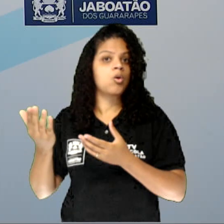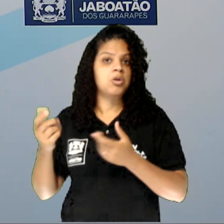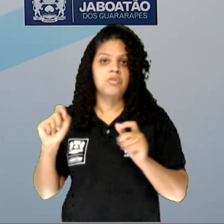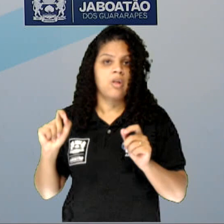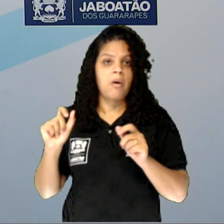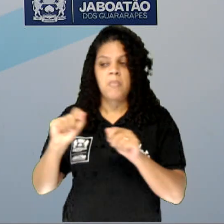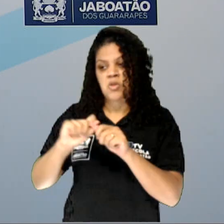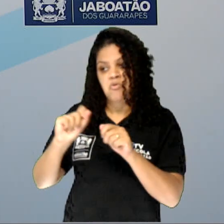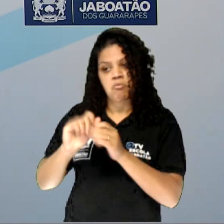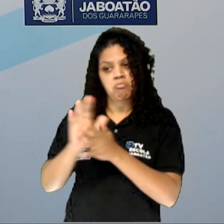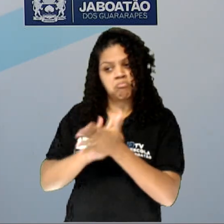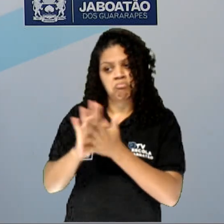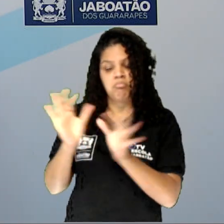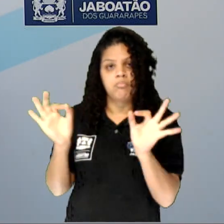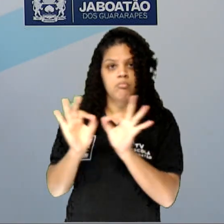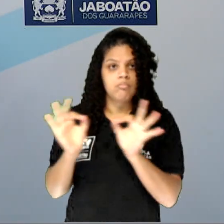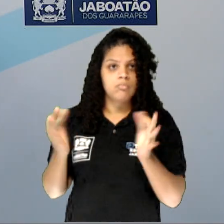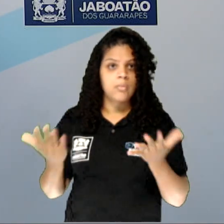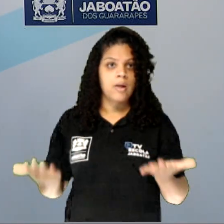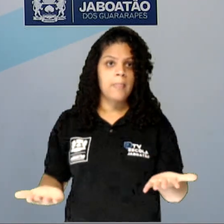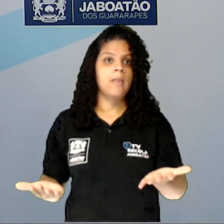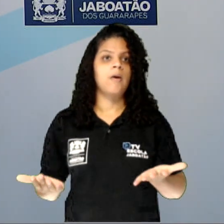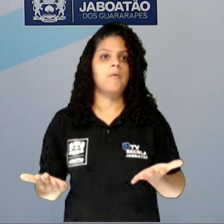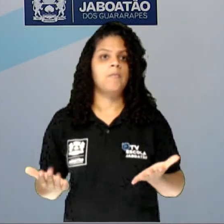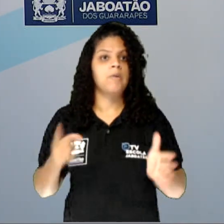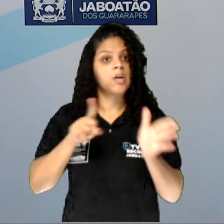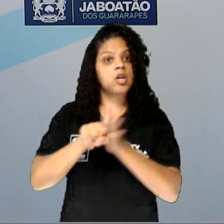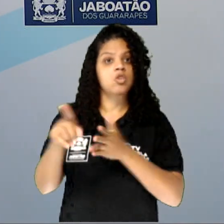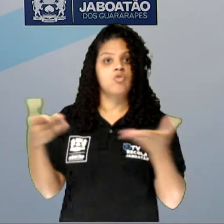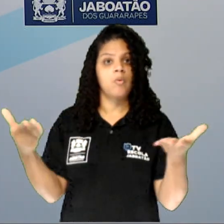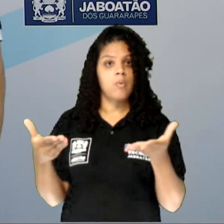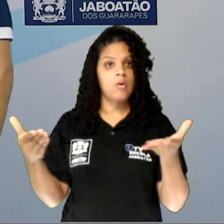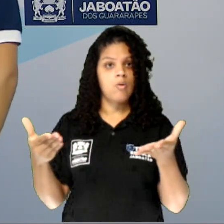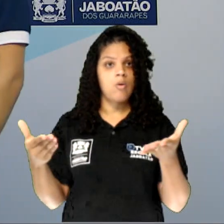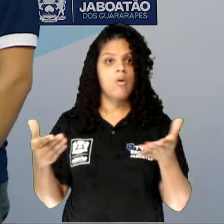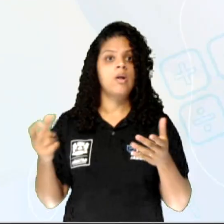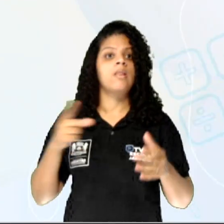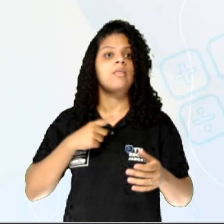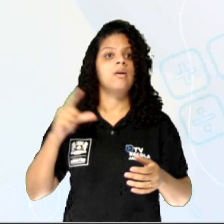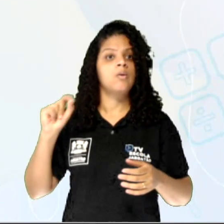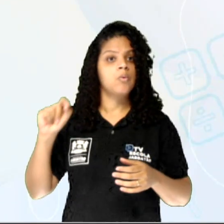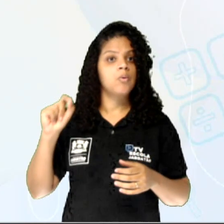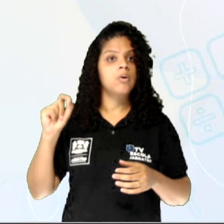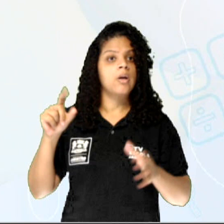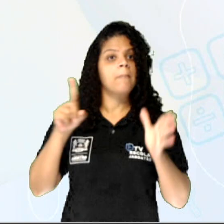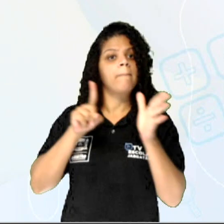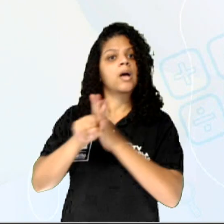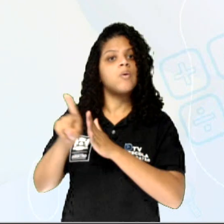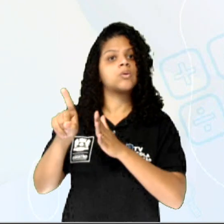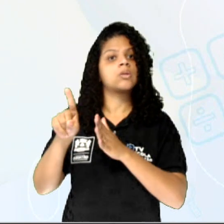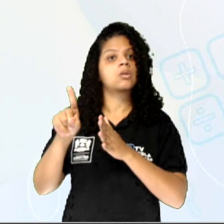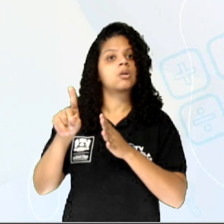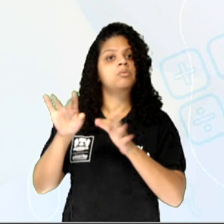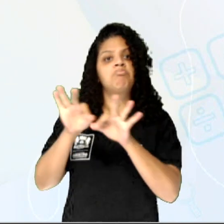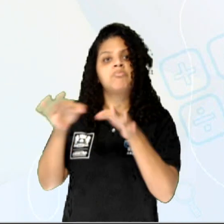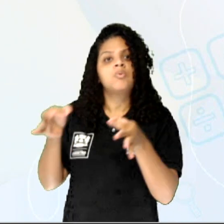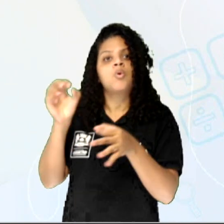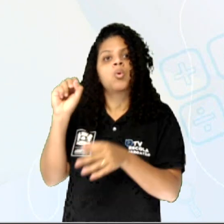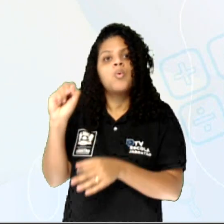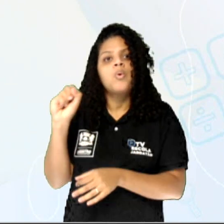aplicado. E aí a questão chega, finalmente, nos perguntando simplesmente o